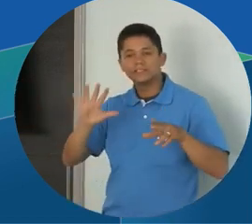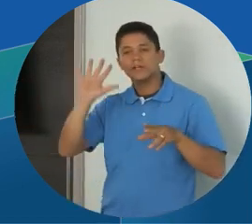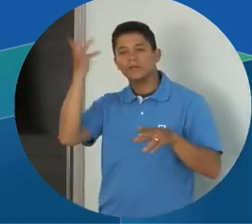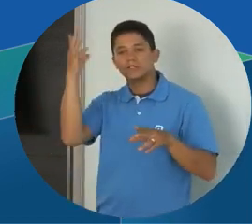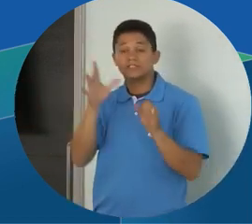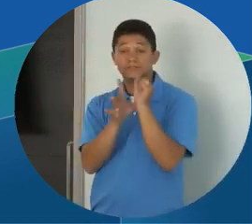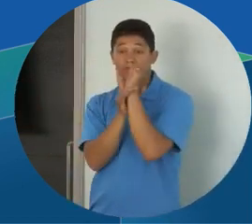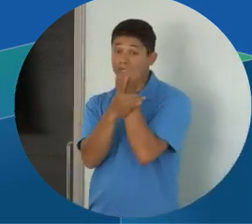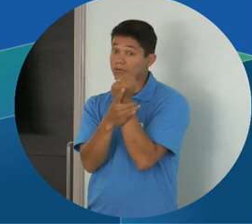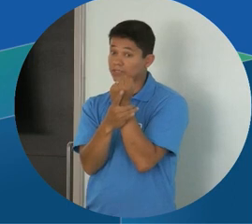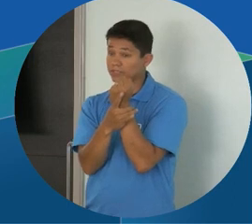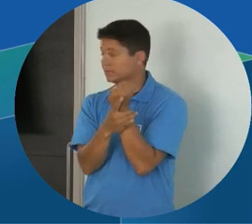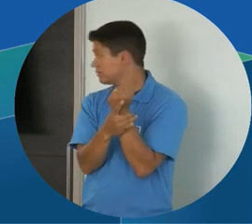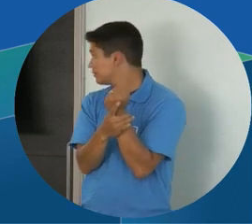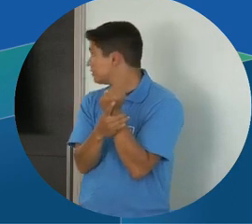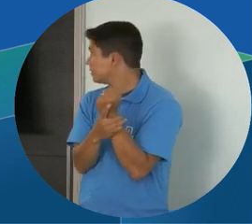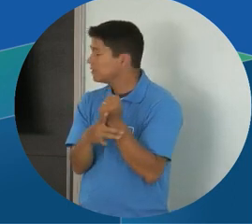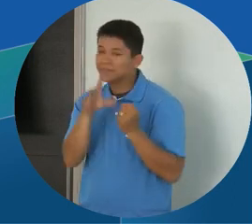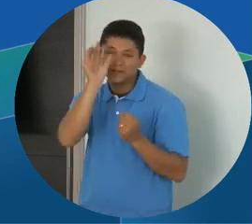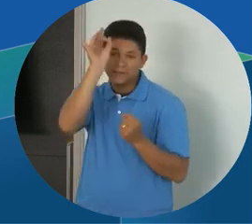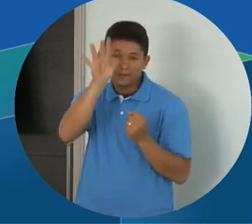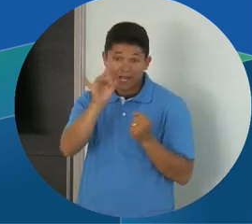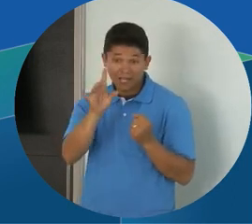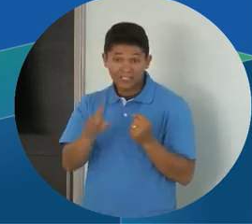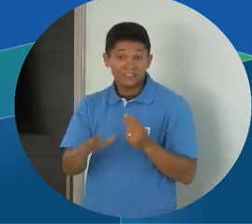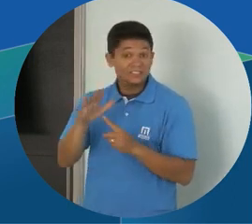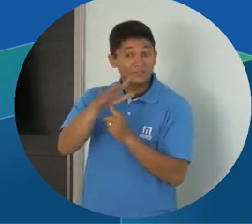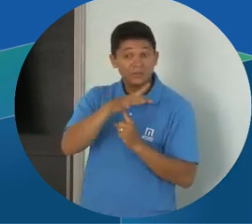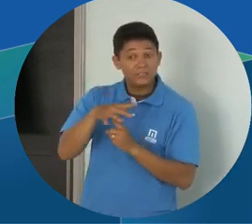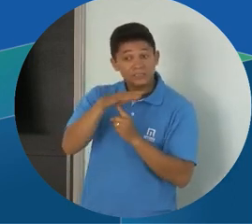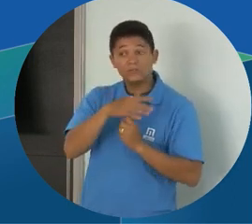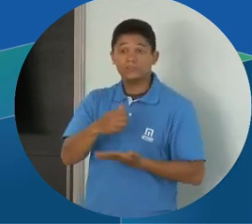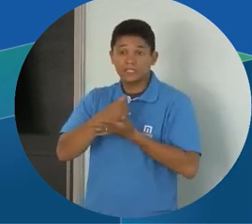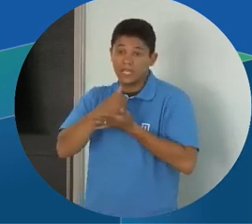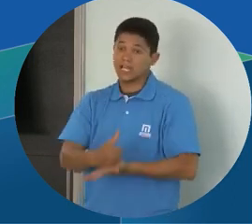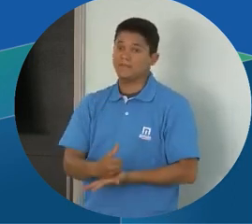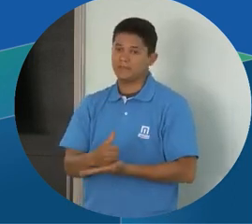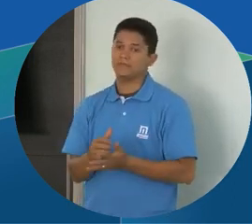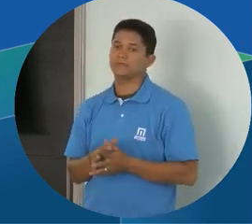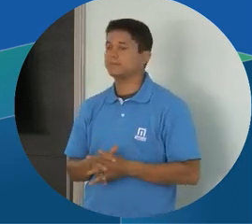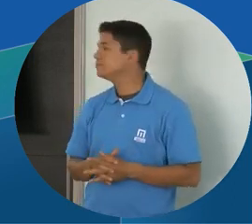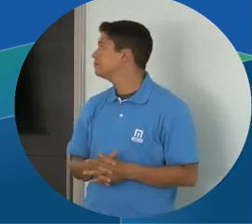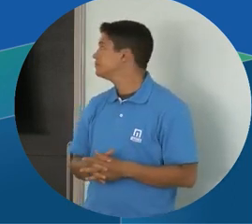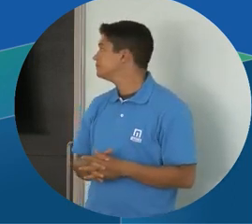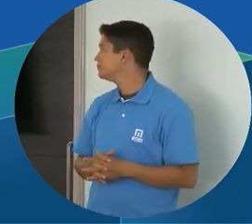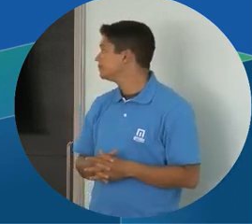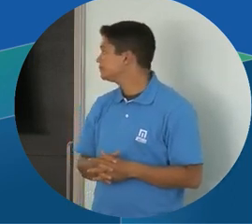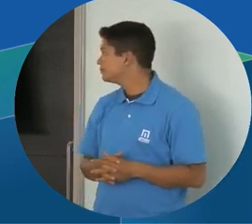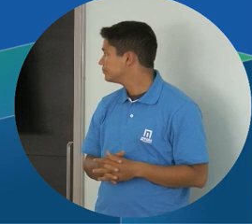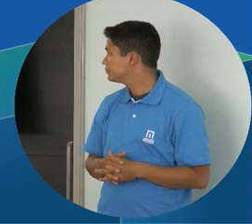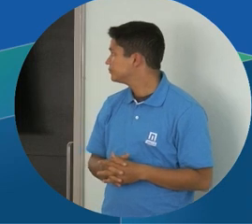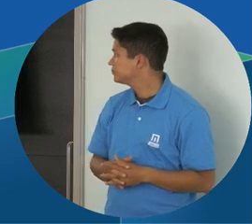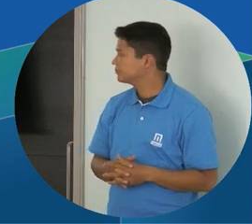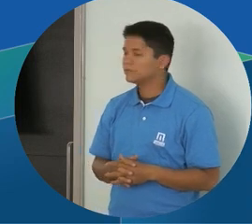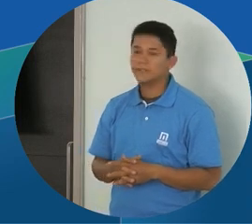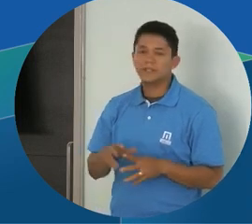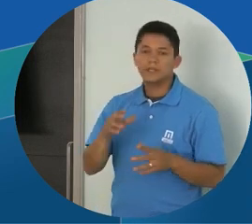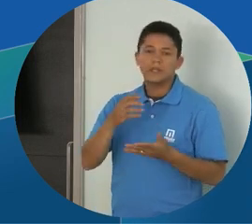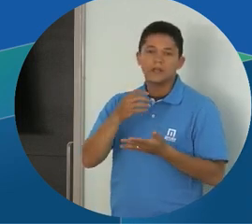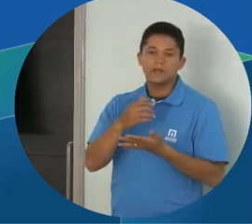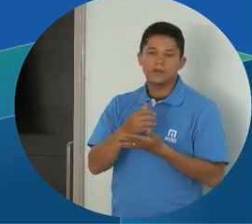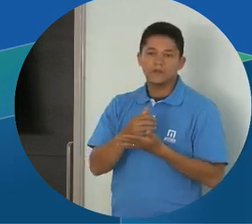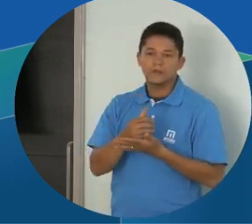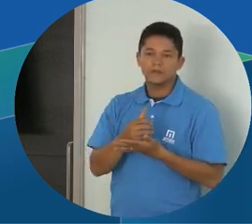de segurança para cada situação de carregamento aqui. A gente vê que o caso das condições